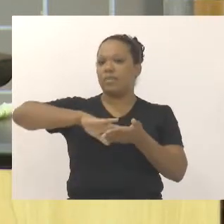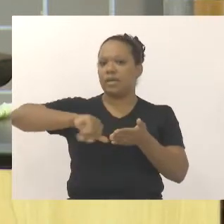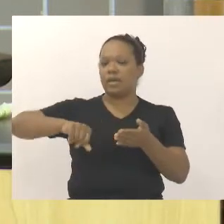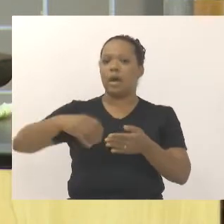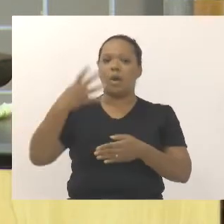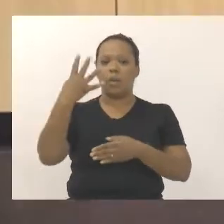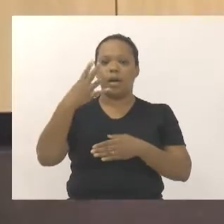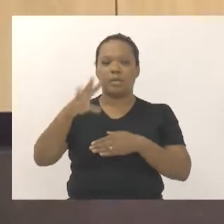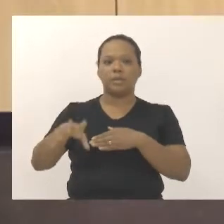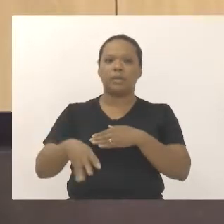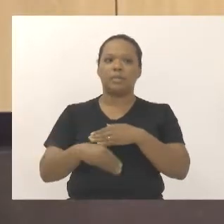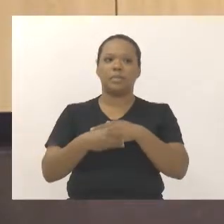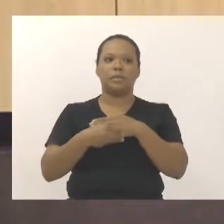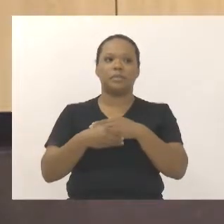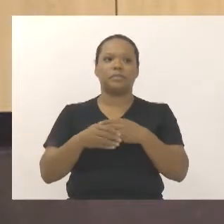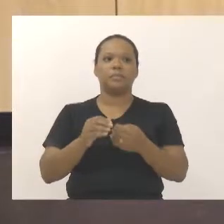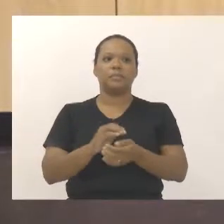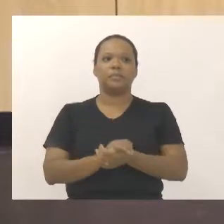4 emendas.